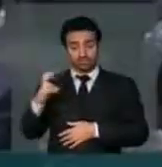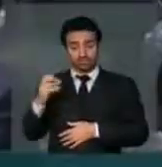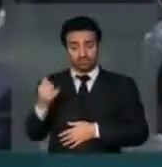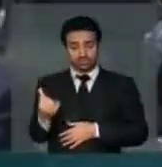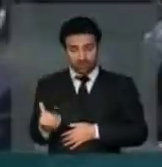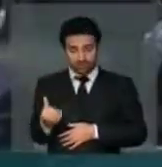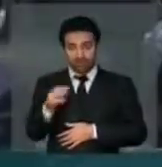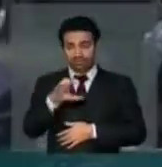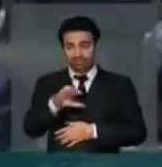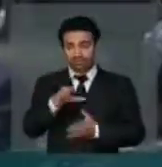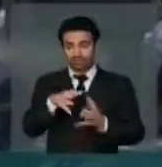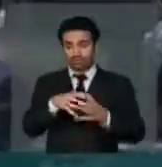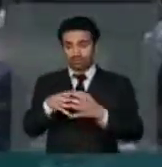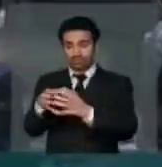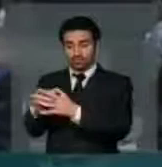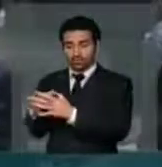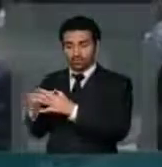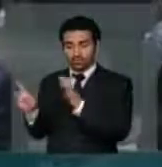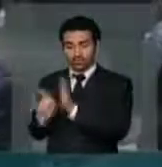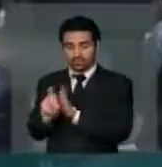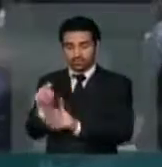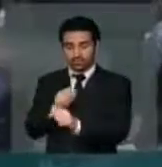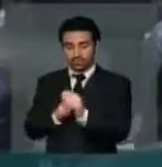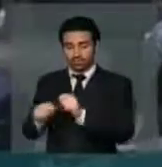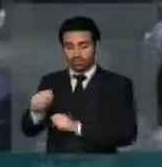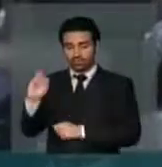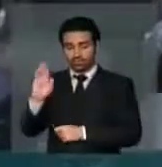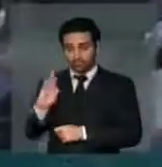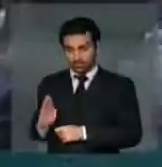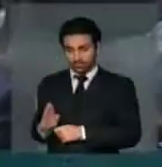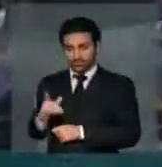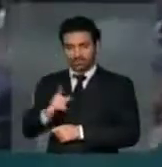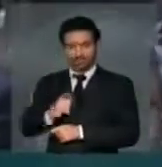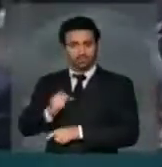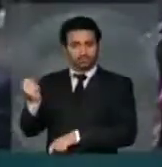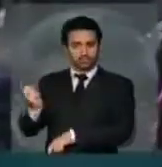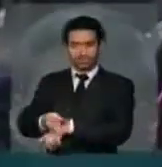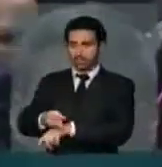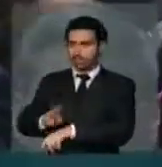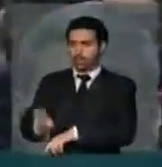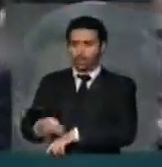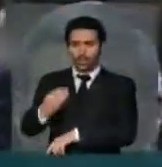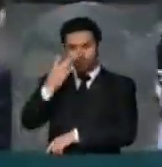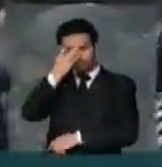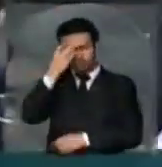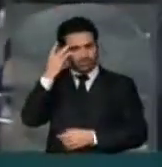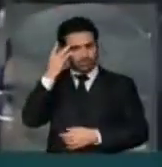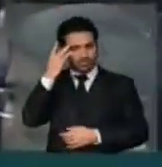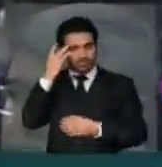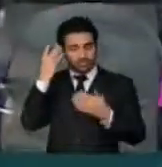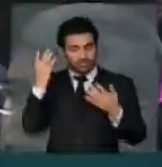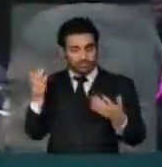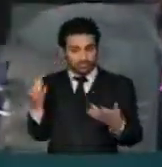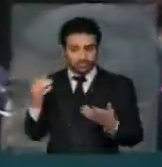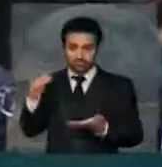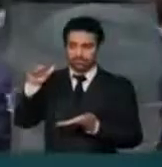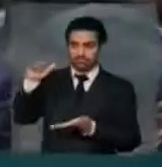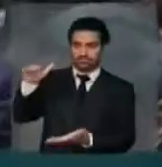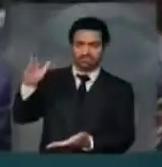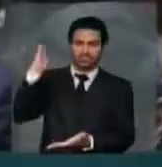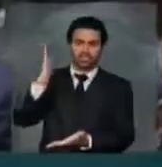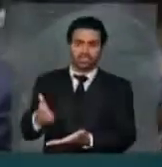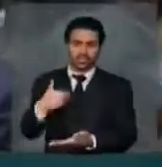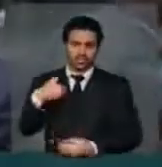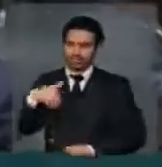56 setores da economia brasileira, que emprega milhões de trabalhadores, e não é possível votar em globo